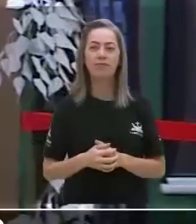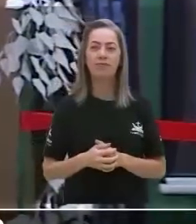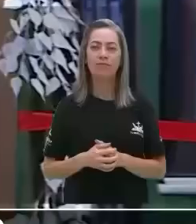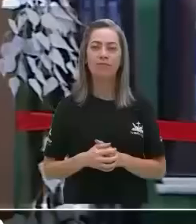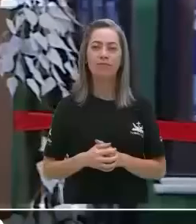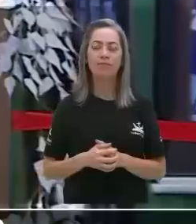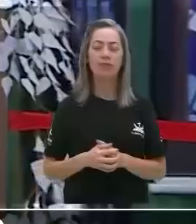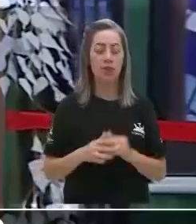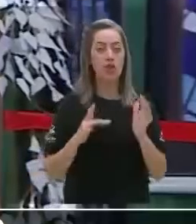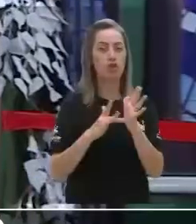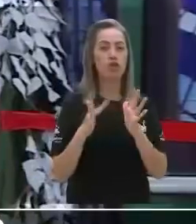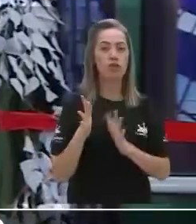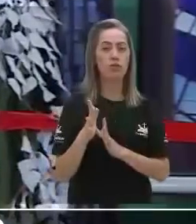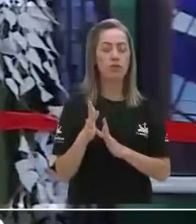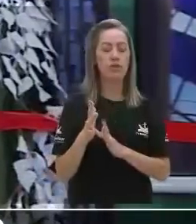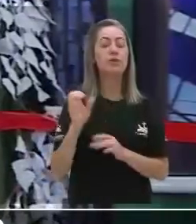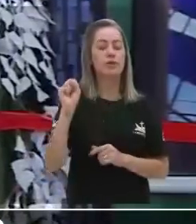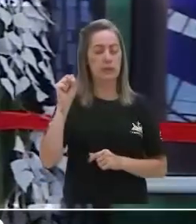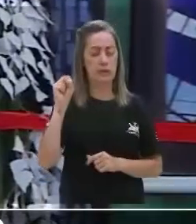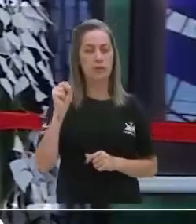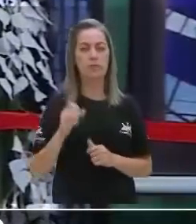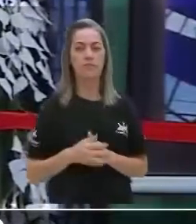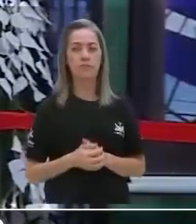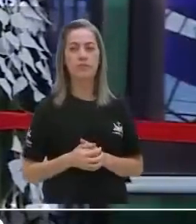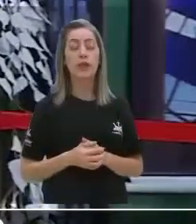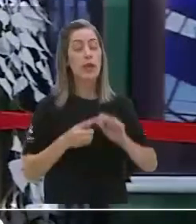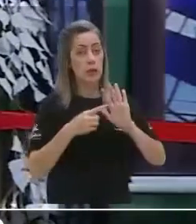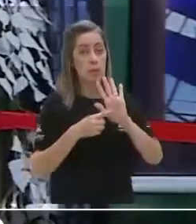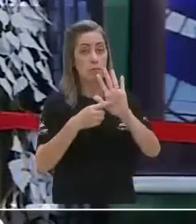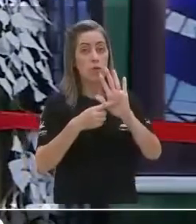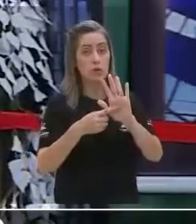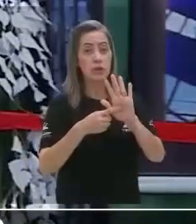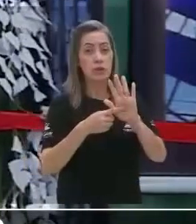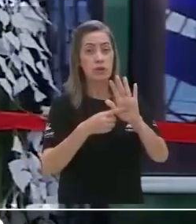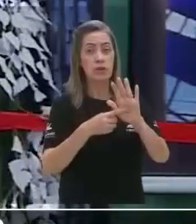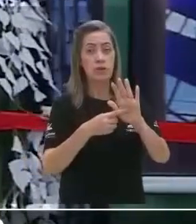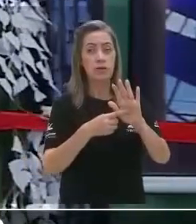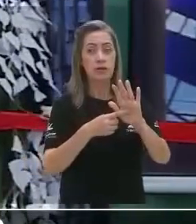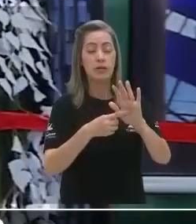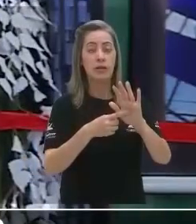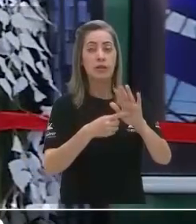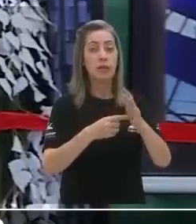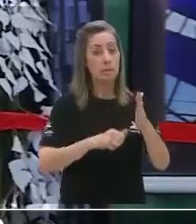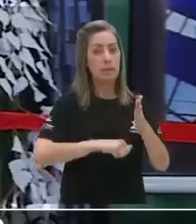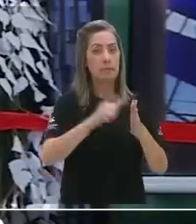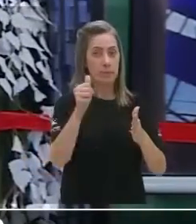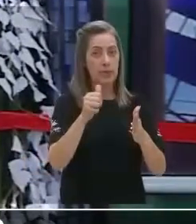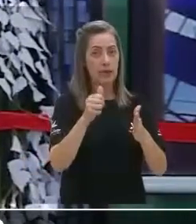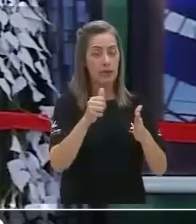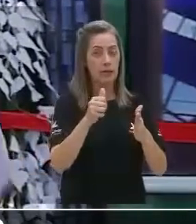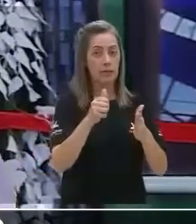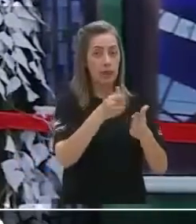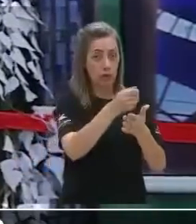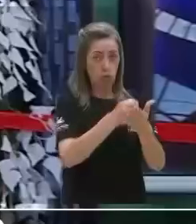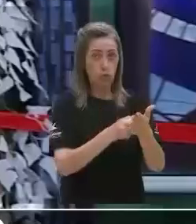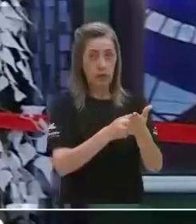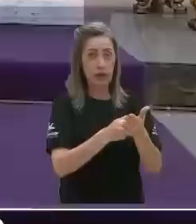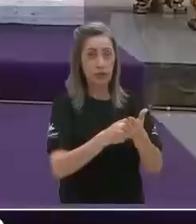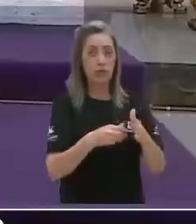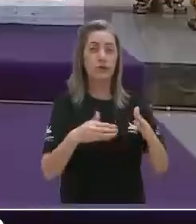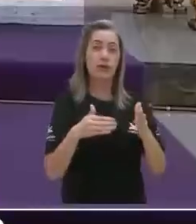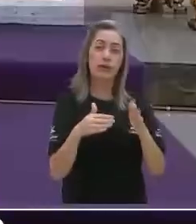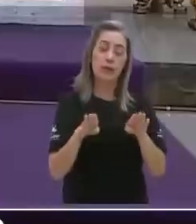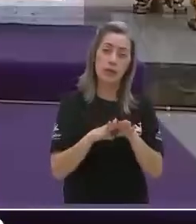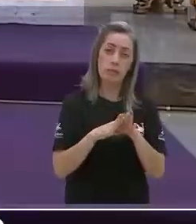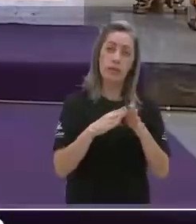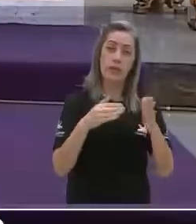E isso está explícito na primeira parte do texto e na última. Lembra que eu sempre explico para vocês, você